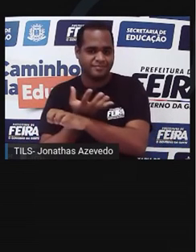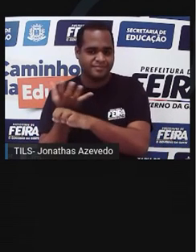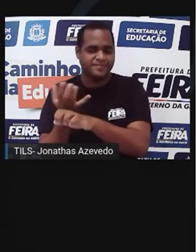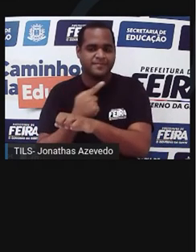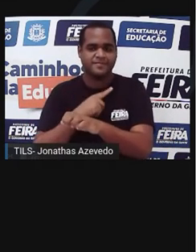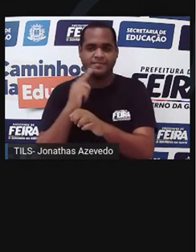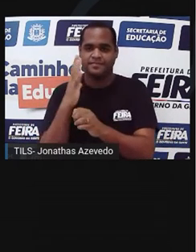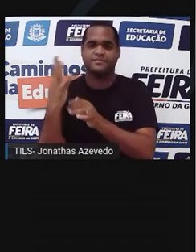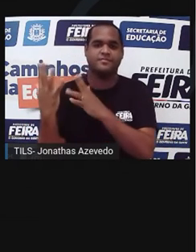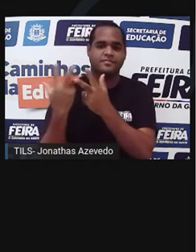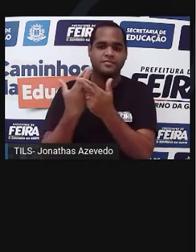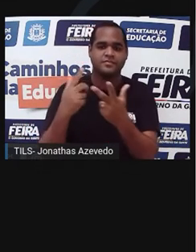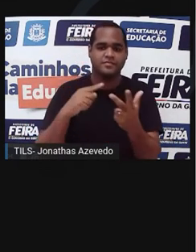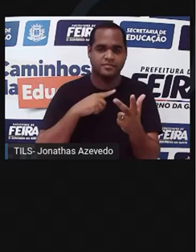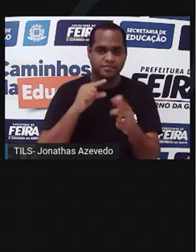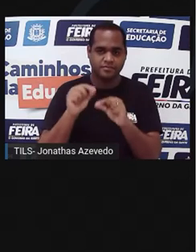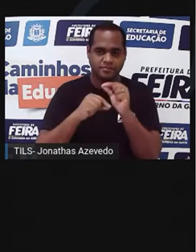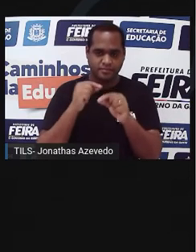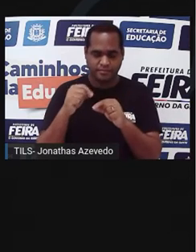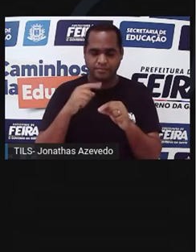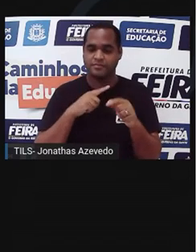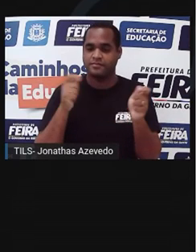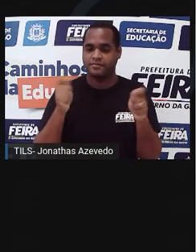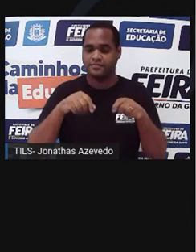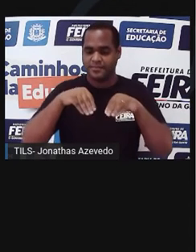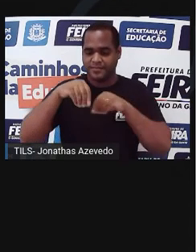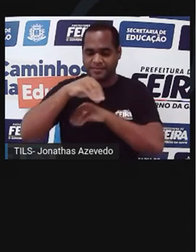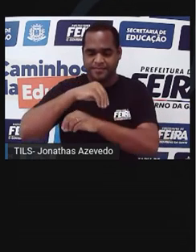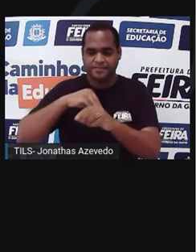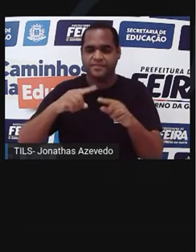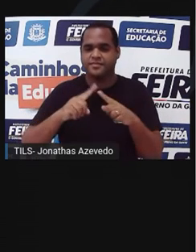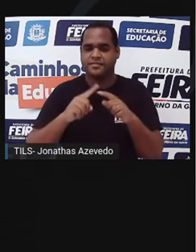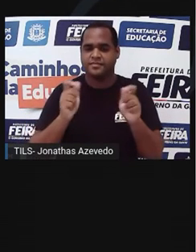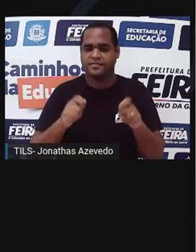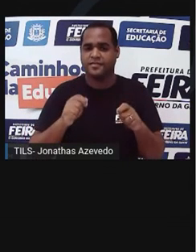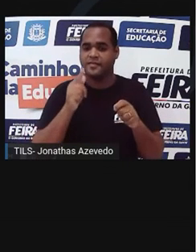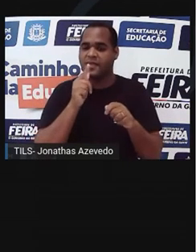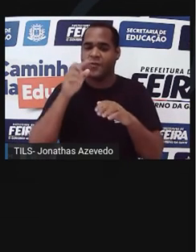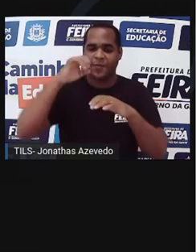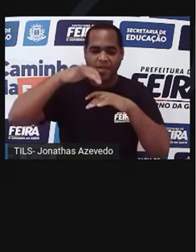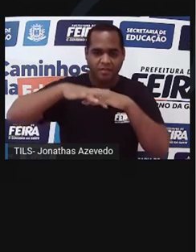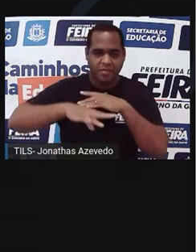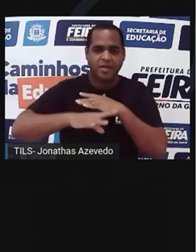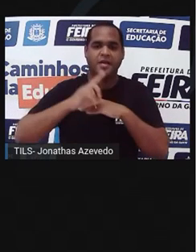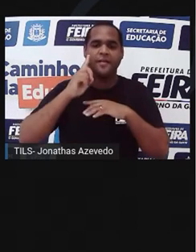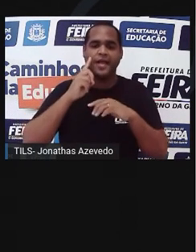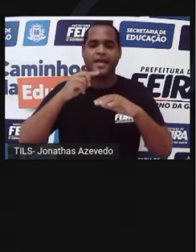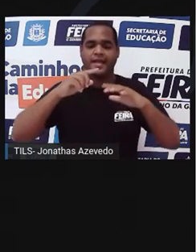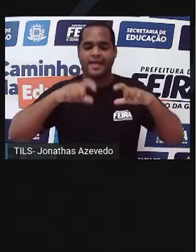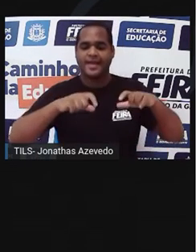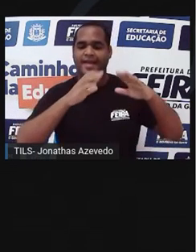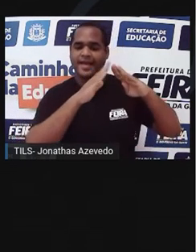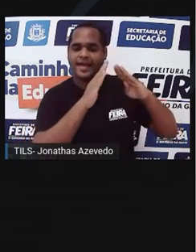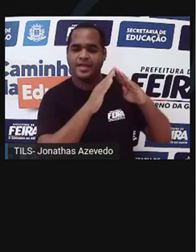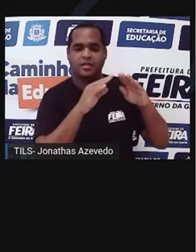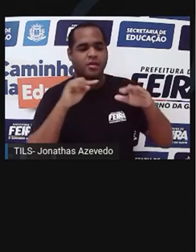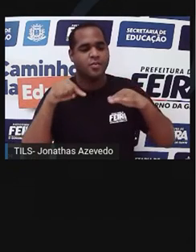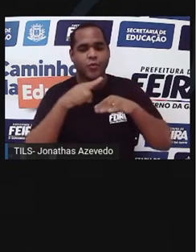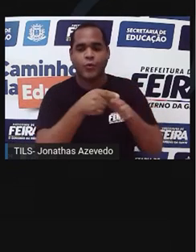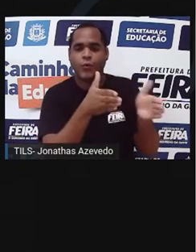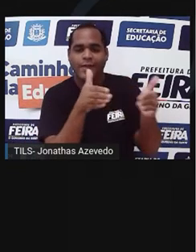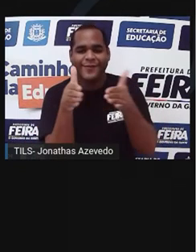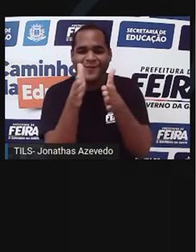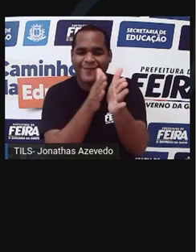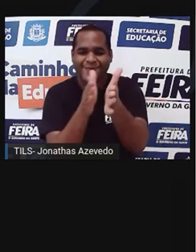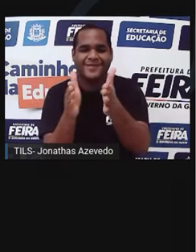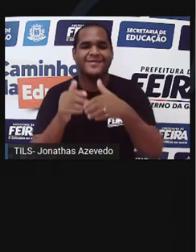da atmosfera, ou mantém a qualidade do solo, evitando que a erosão coloque em risco encostas, moradias, fluxo dos rios.